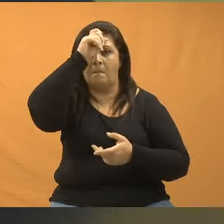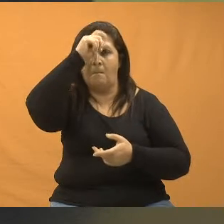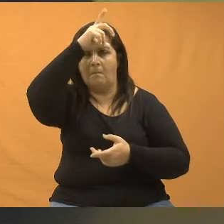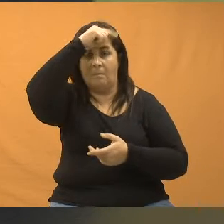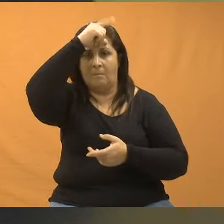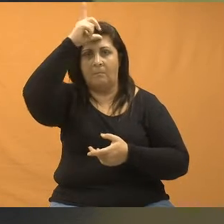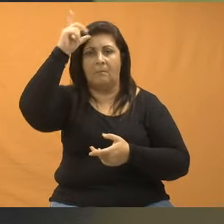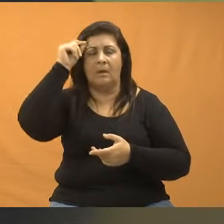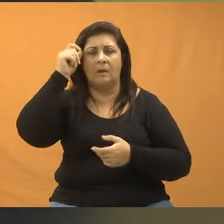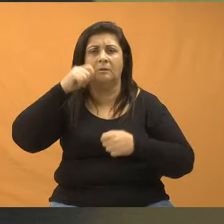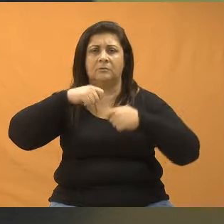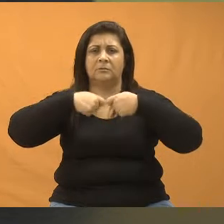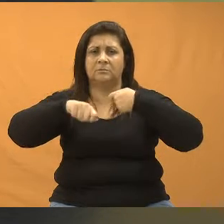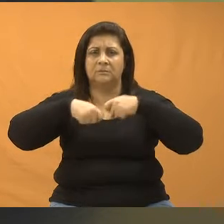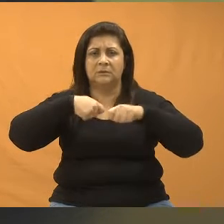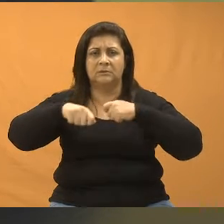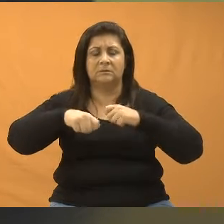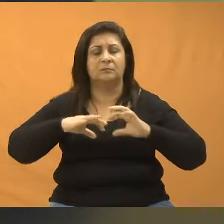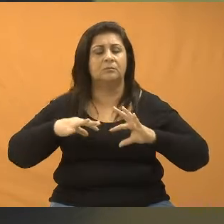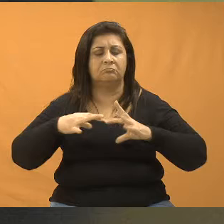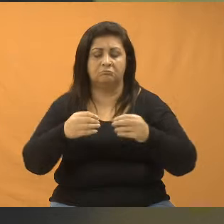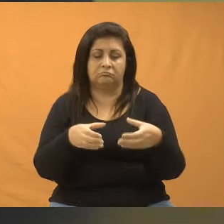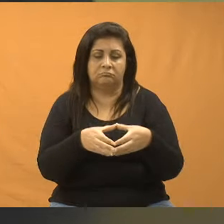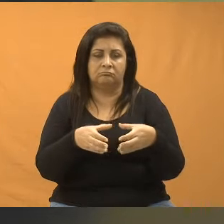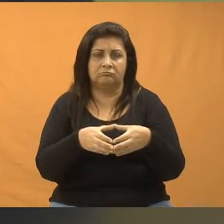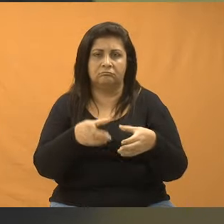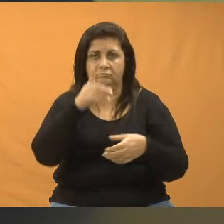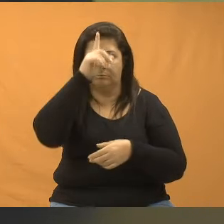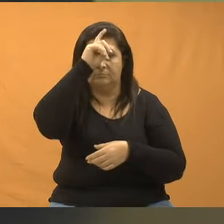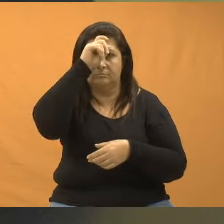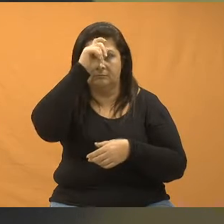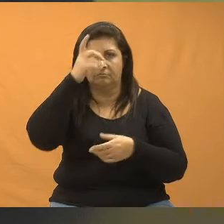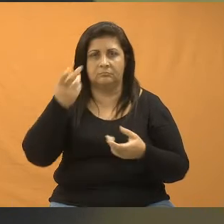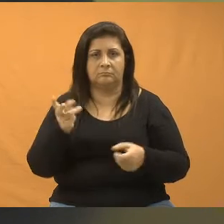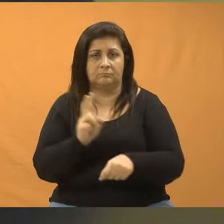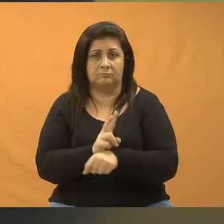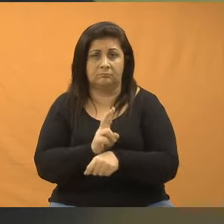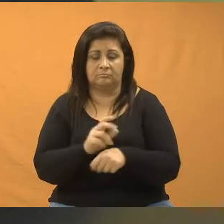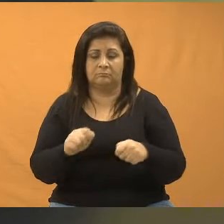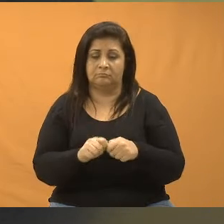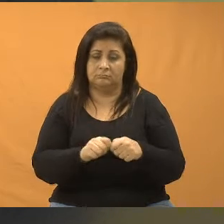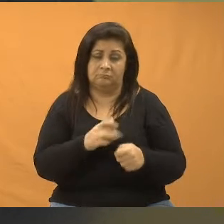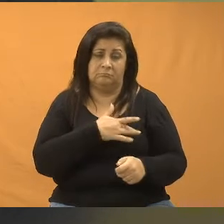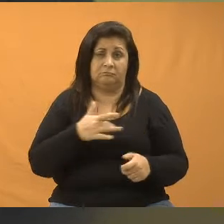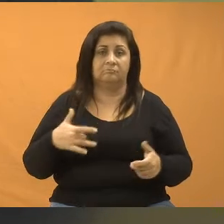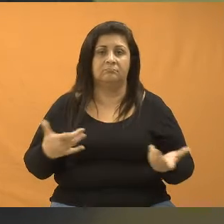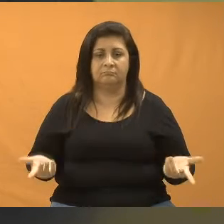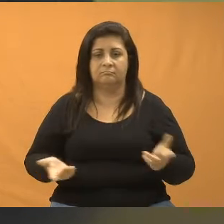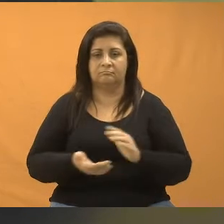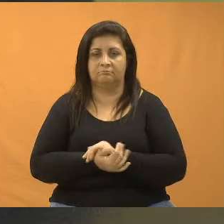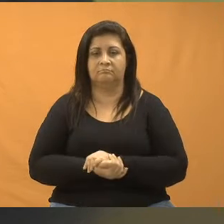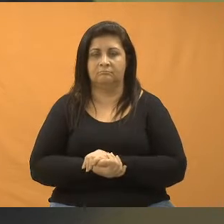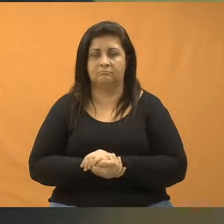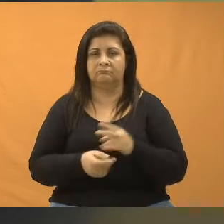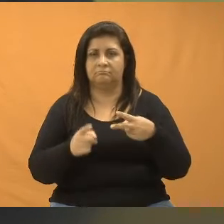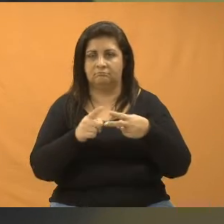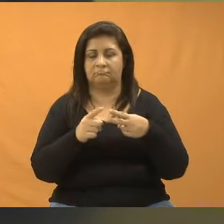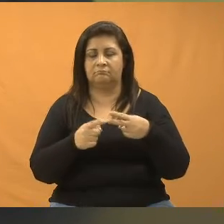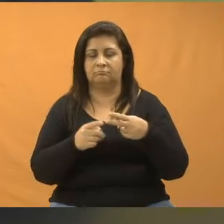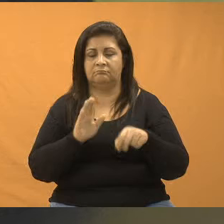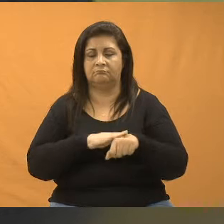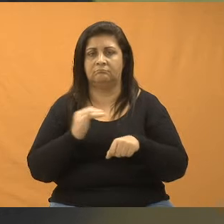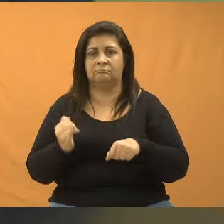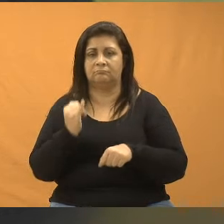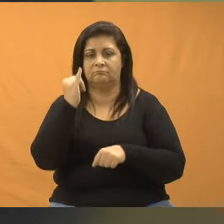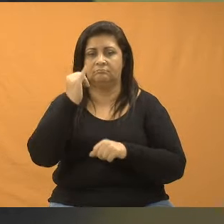da administração, os médicos, todo o corpo técnico do hospital que faz a saúde da Santa Casa. Acho que esses dois pontos que é